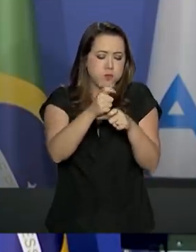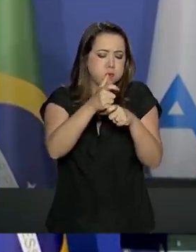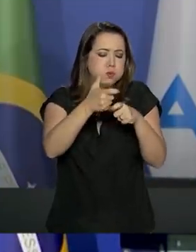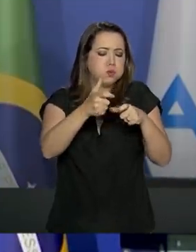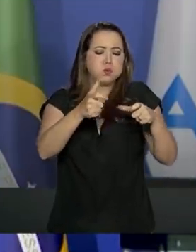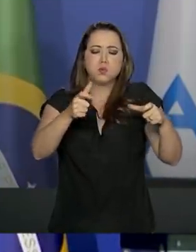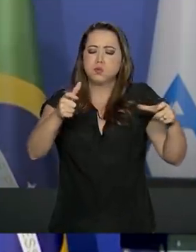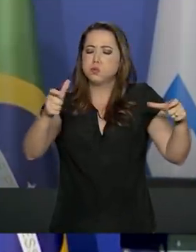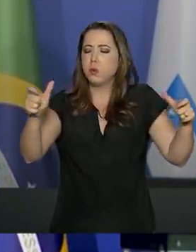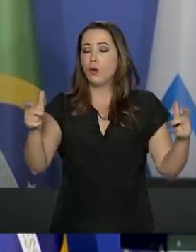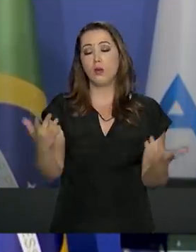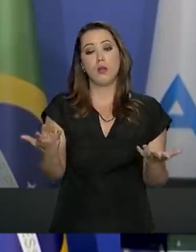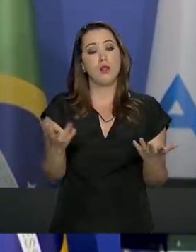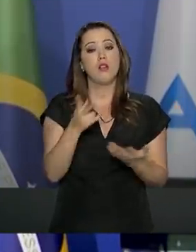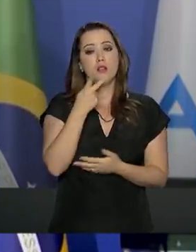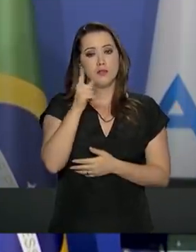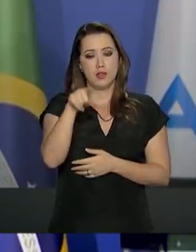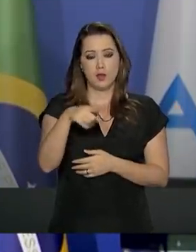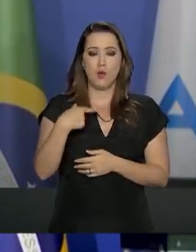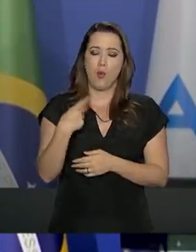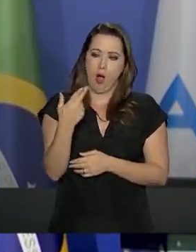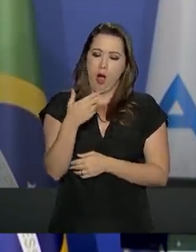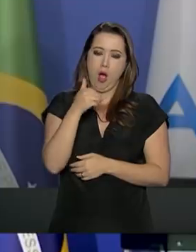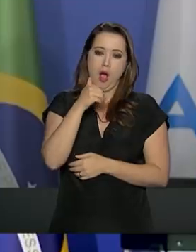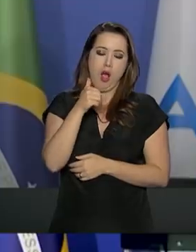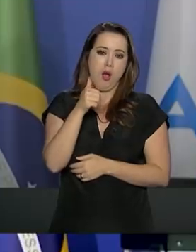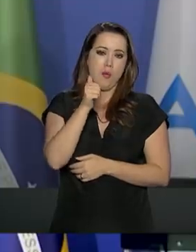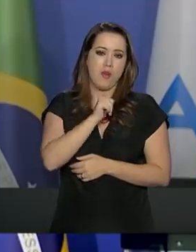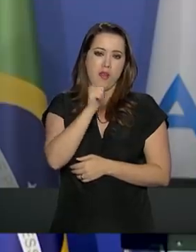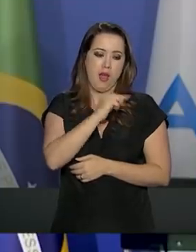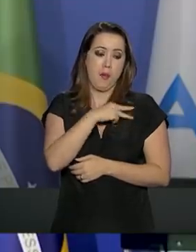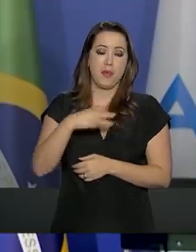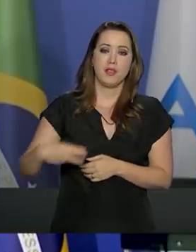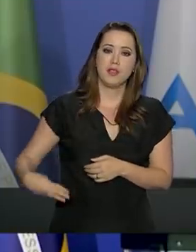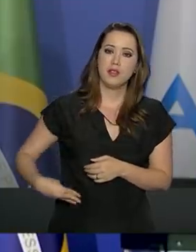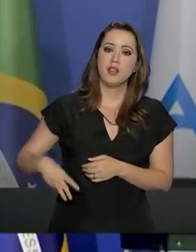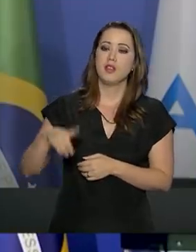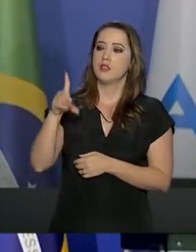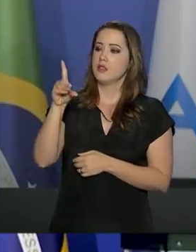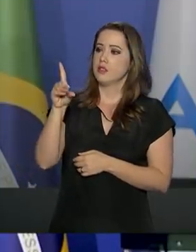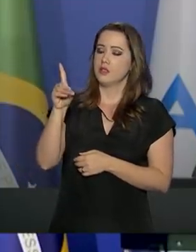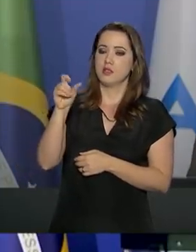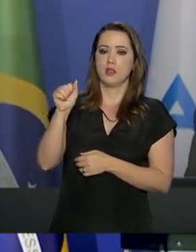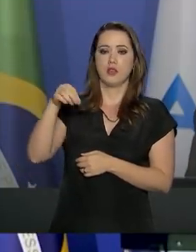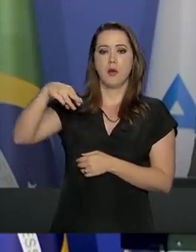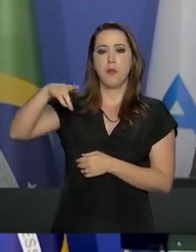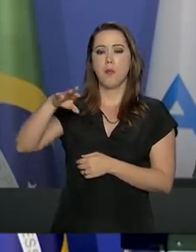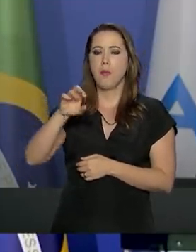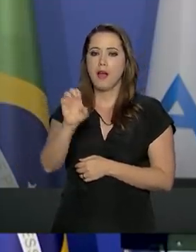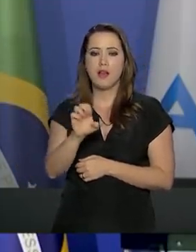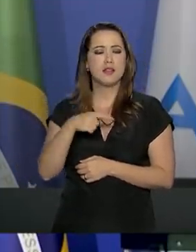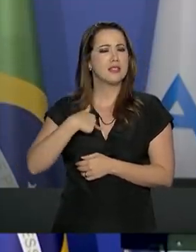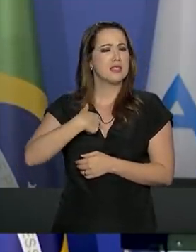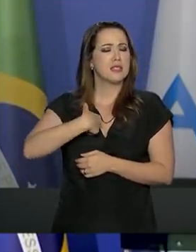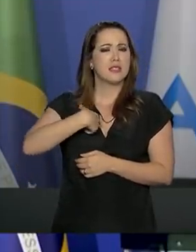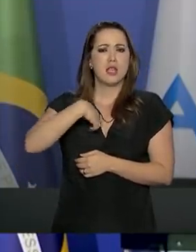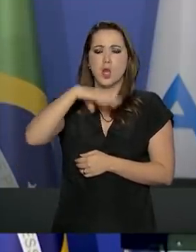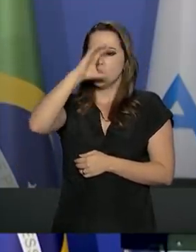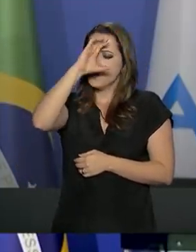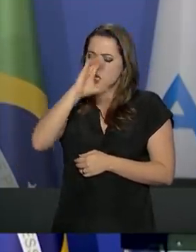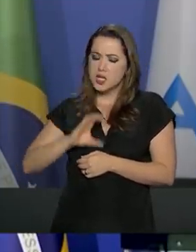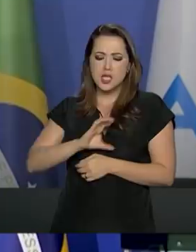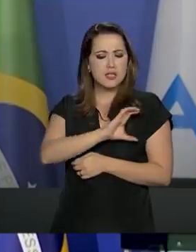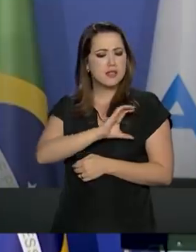is huge. Eu sou, como diz a nossa ministra Damares do Rio de Janeiro, eu sou terrivelmente cristão.